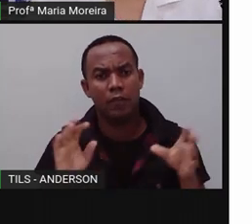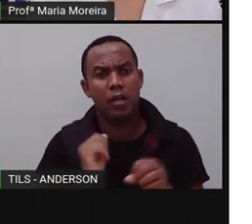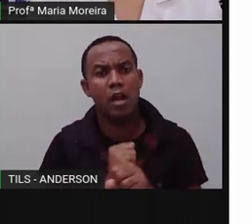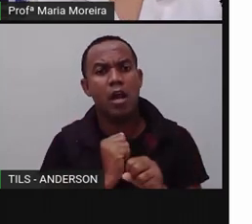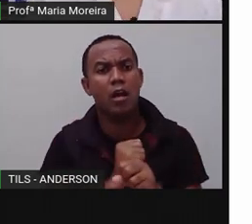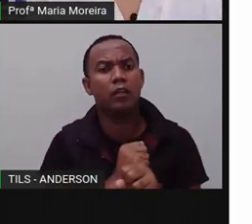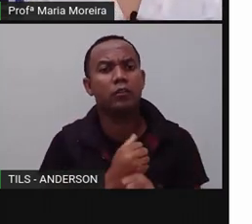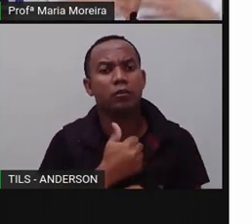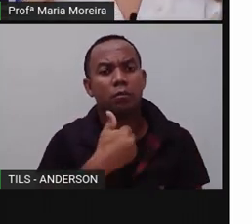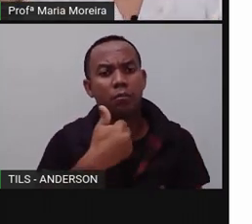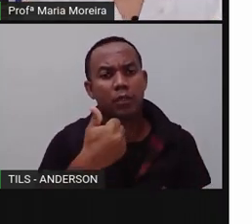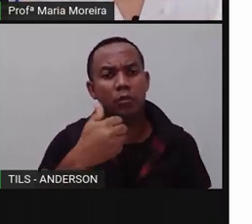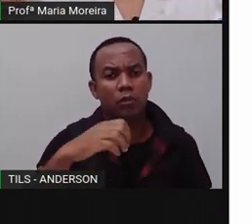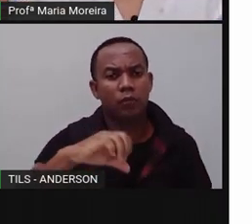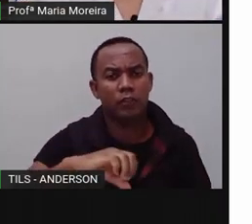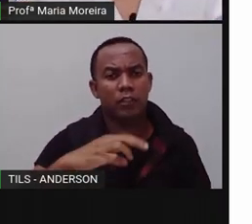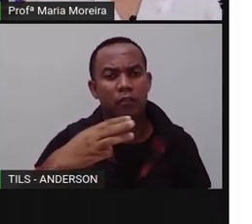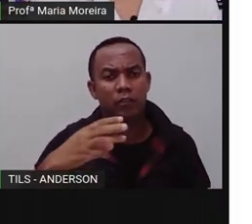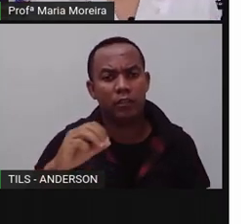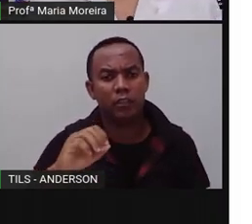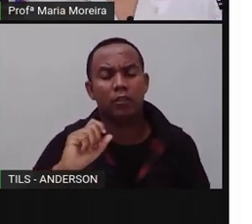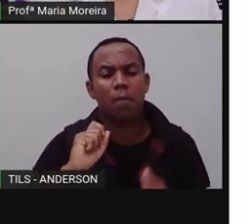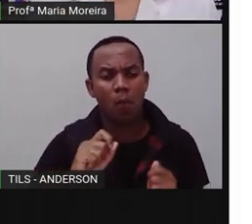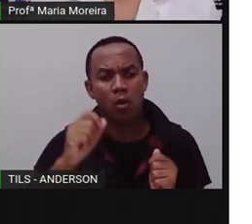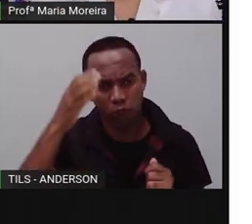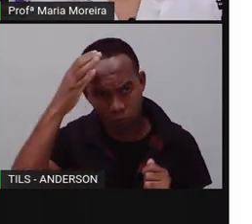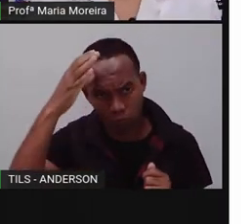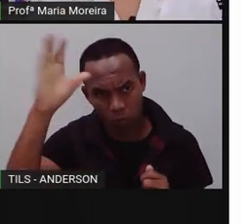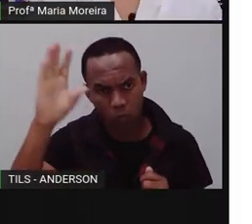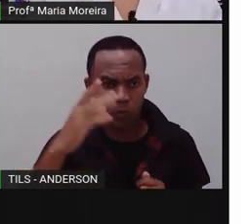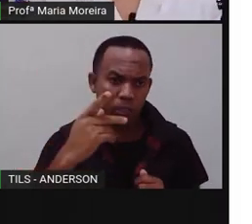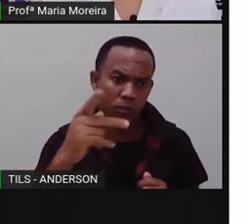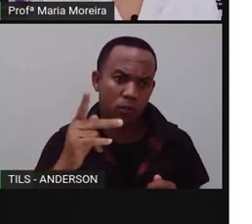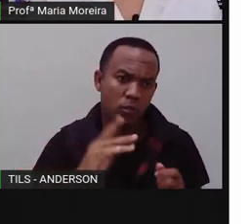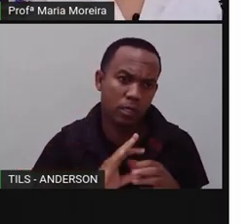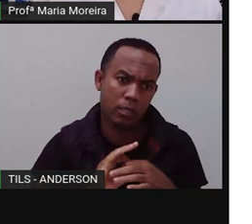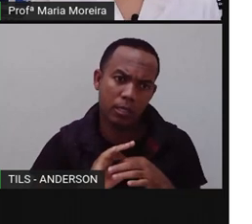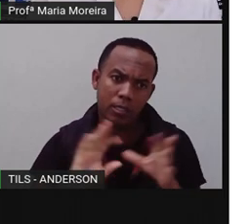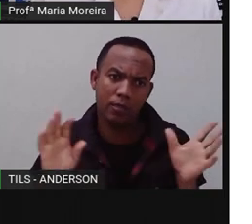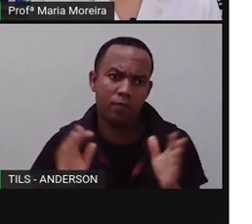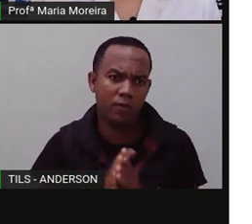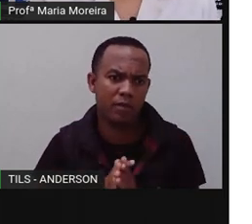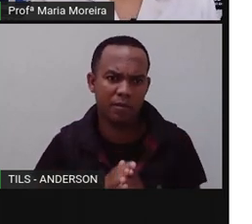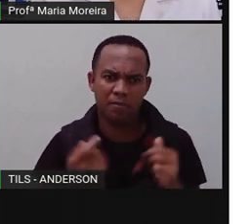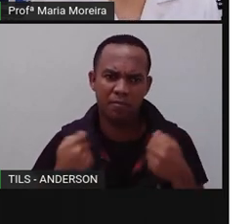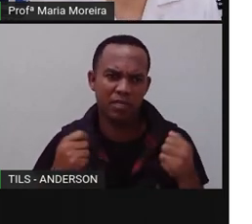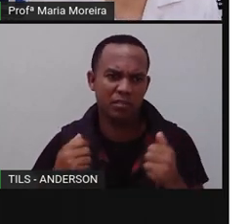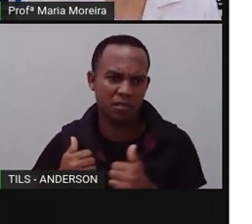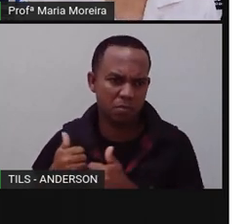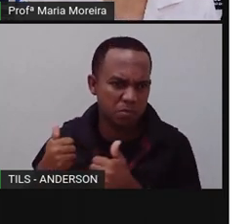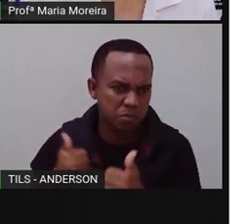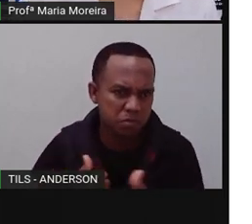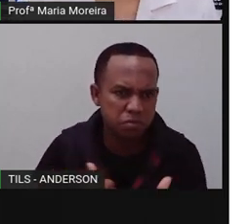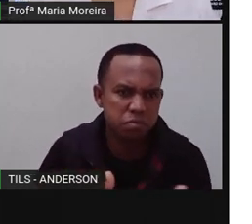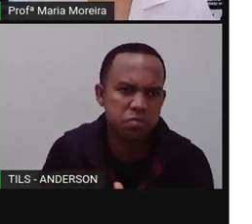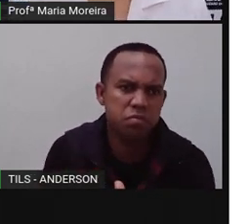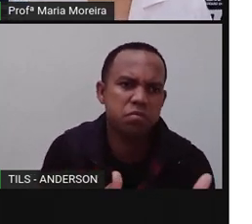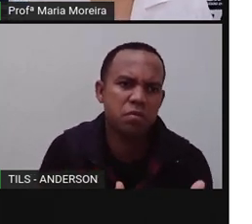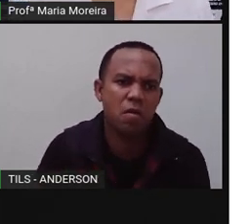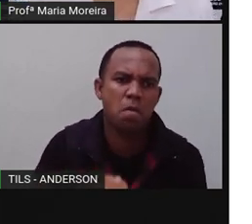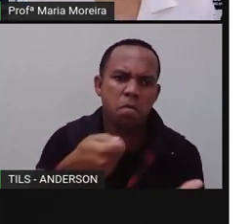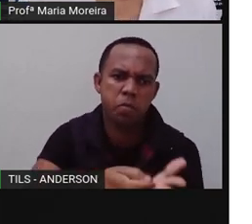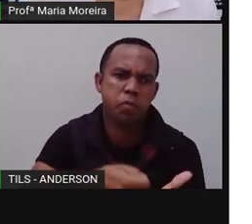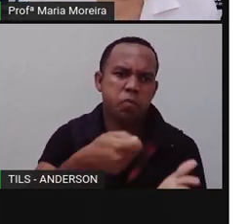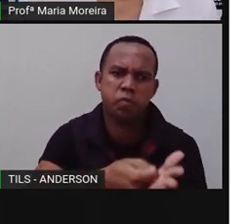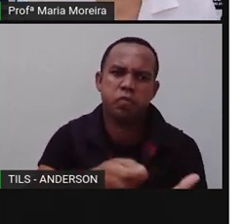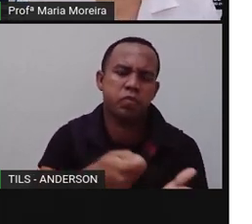verdade, para terem as suas manifestações, rituais e costumes africanos sem precisarem ser perseguidas ou punidas, tá? É bem